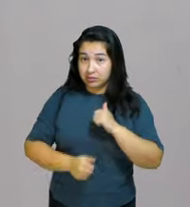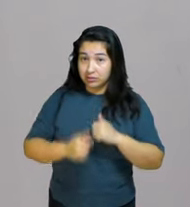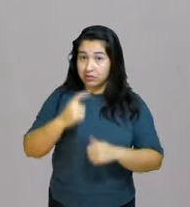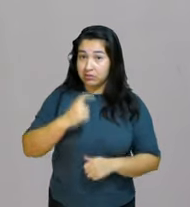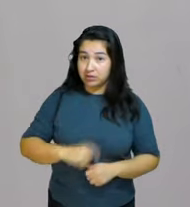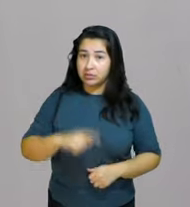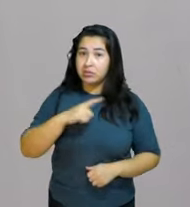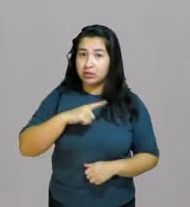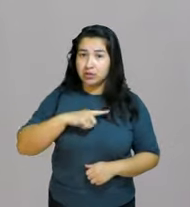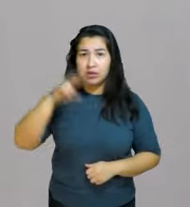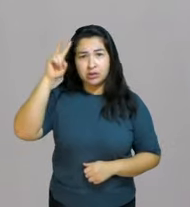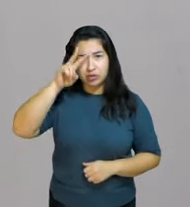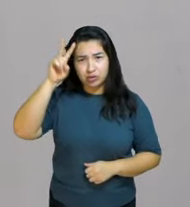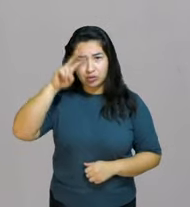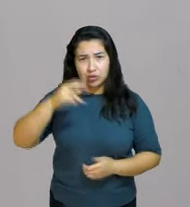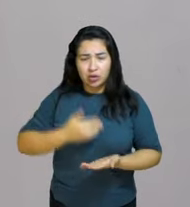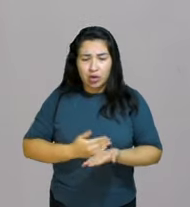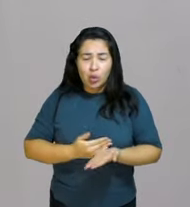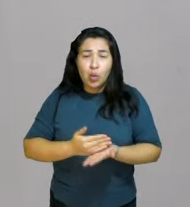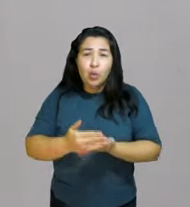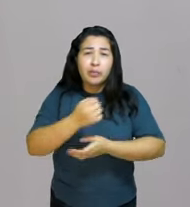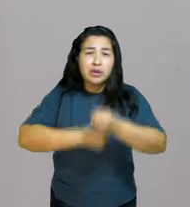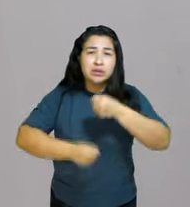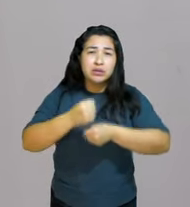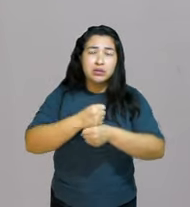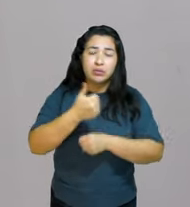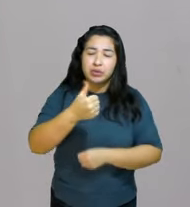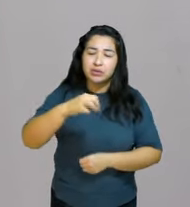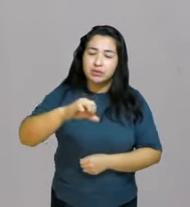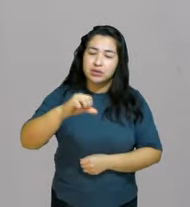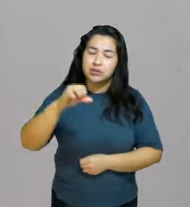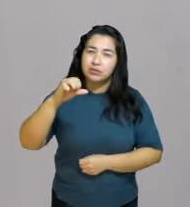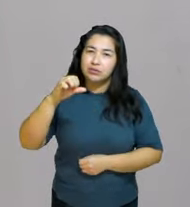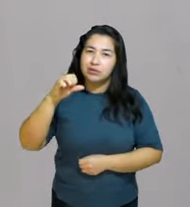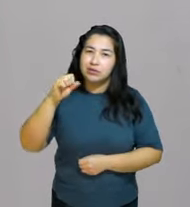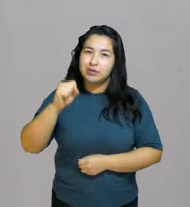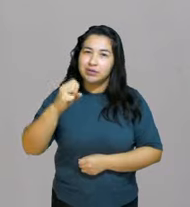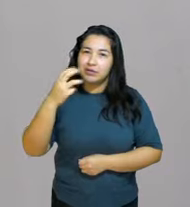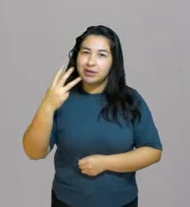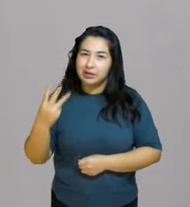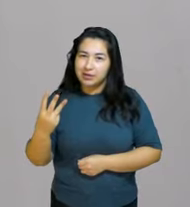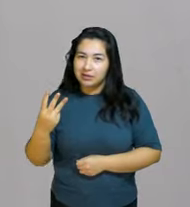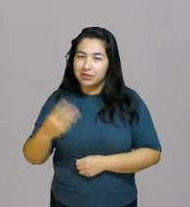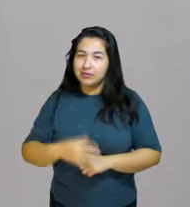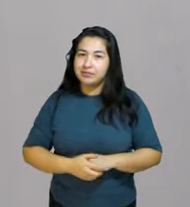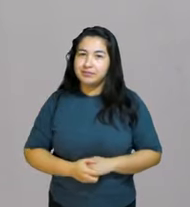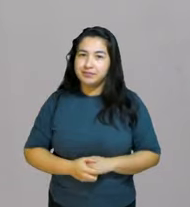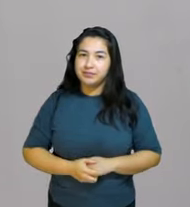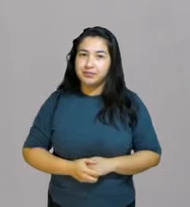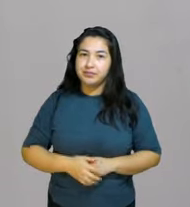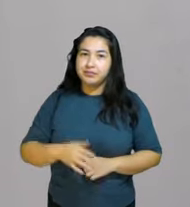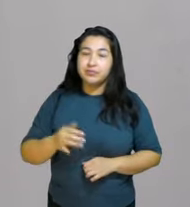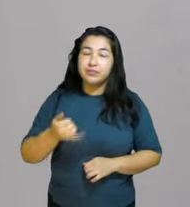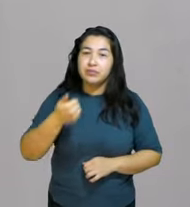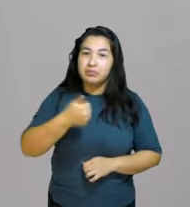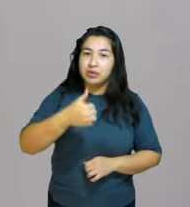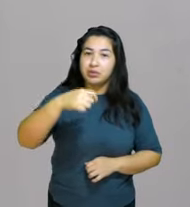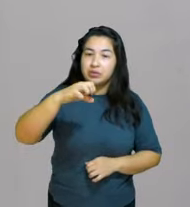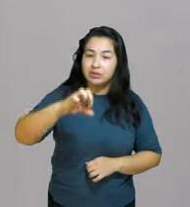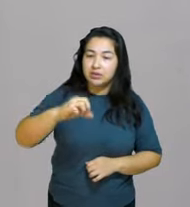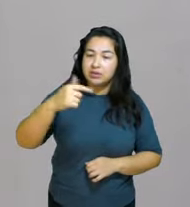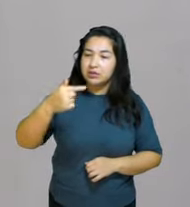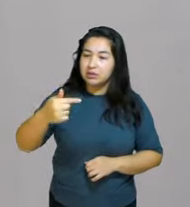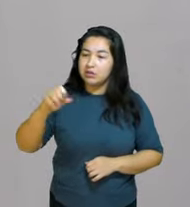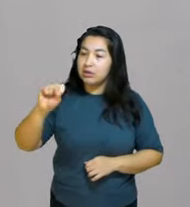Ela começou em 1936, com a antiga Federação Atlética Catarinense. 1978, se transformou